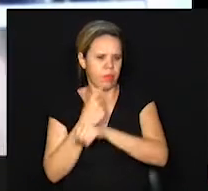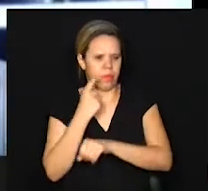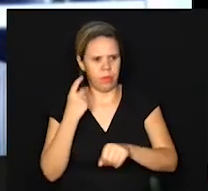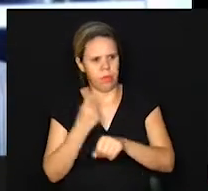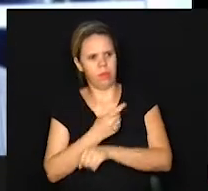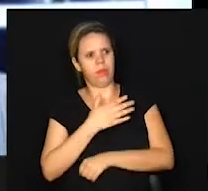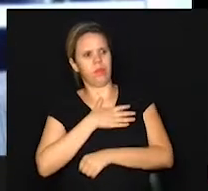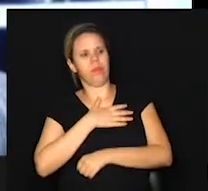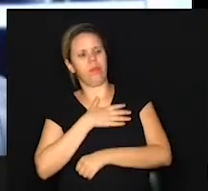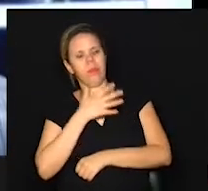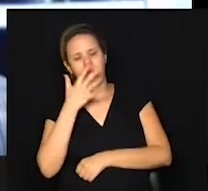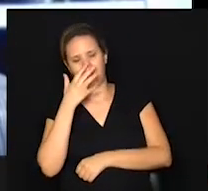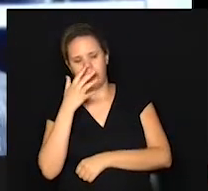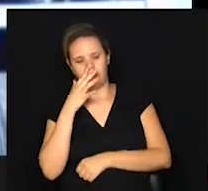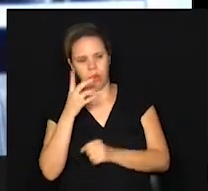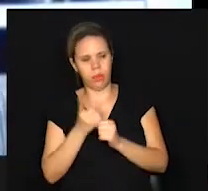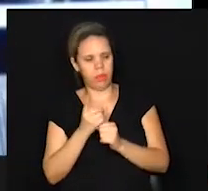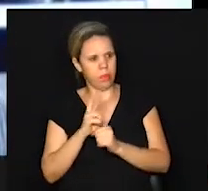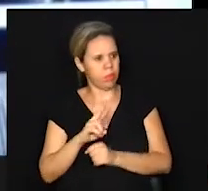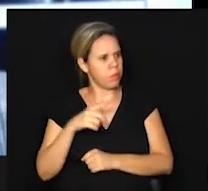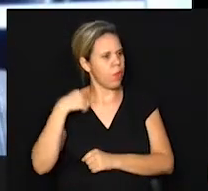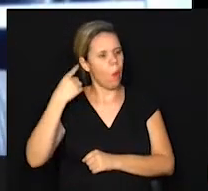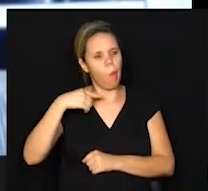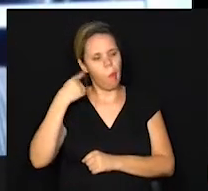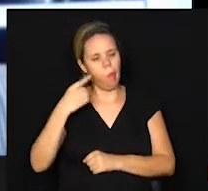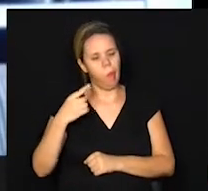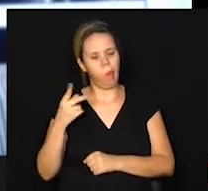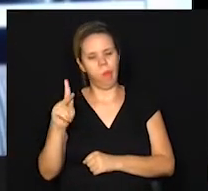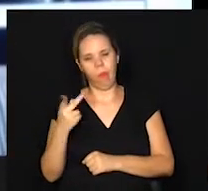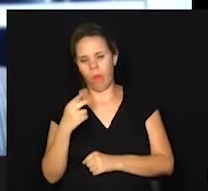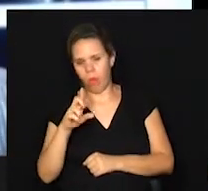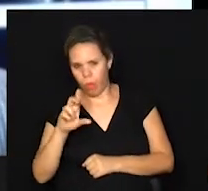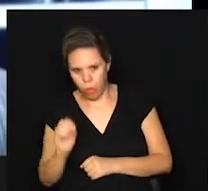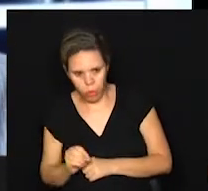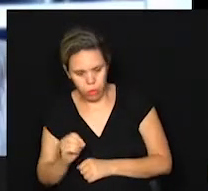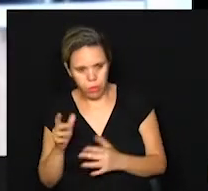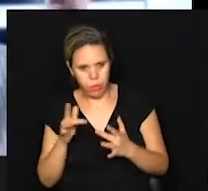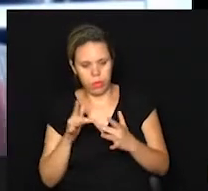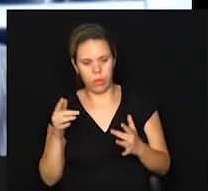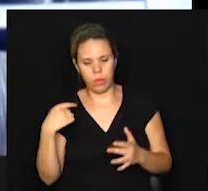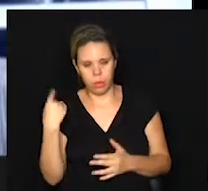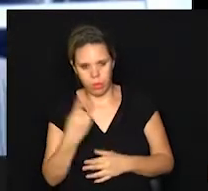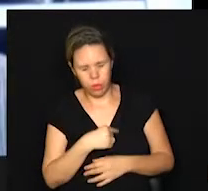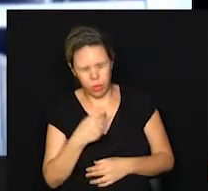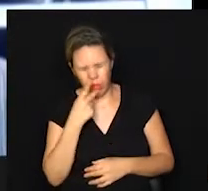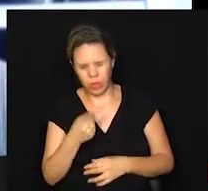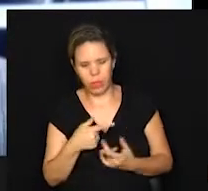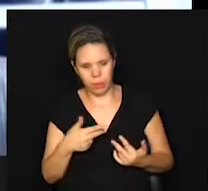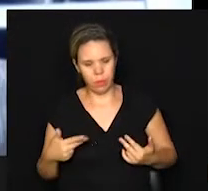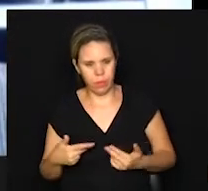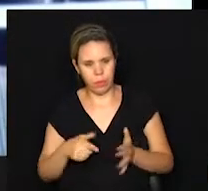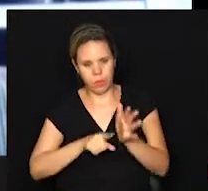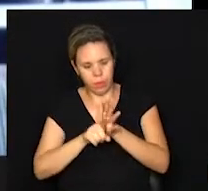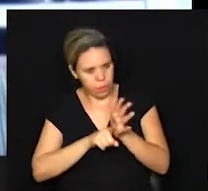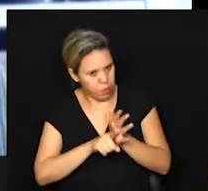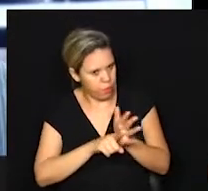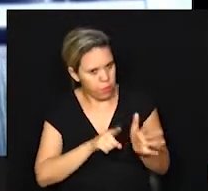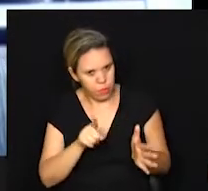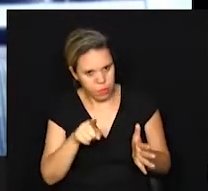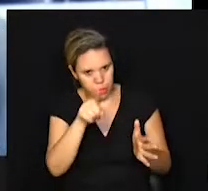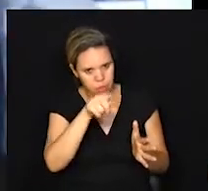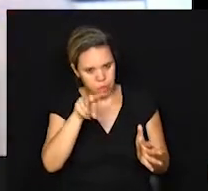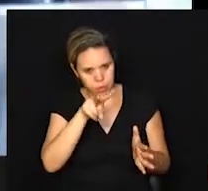o doutor Hugo entra em contato conosco para falar da coisa da sindicância, se a gente aceitava